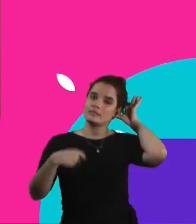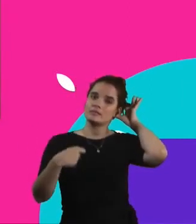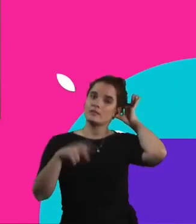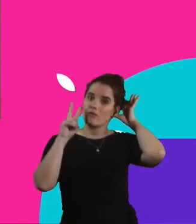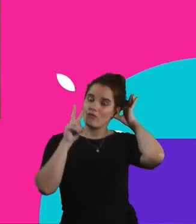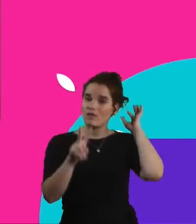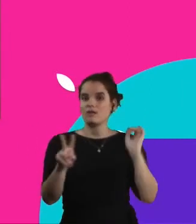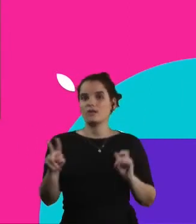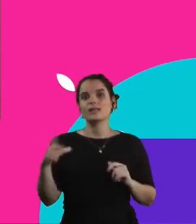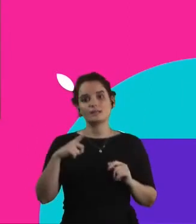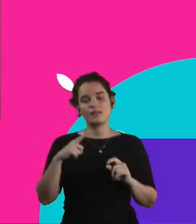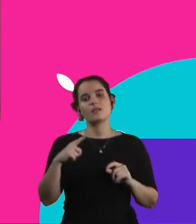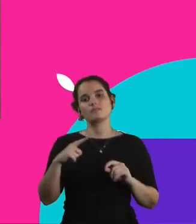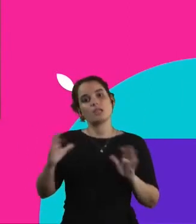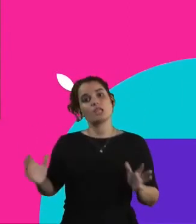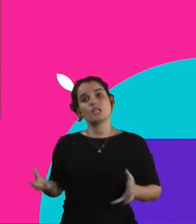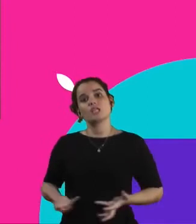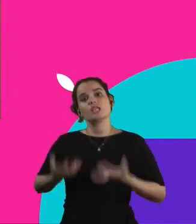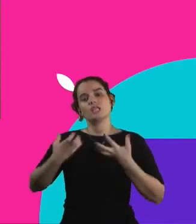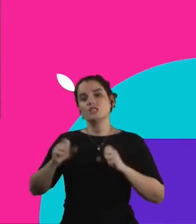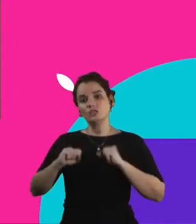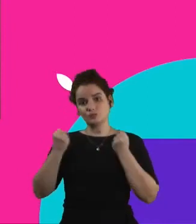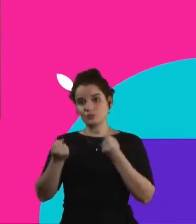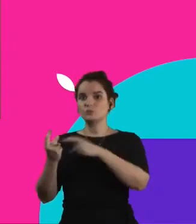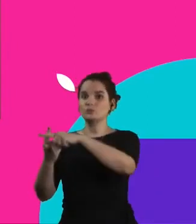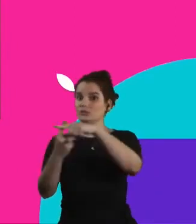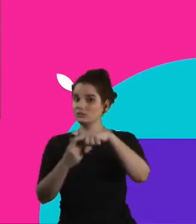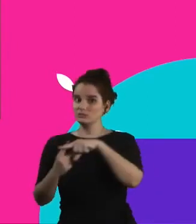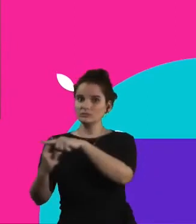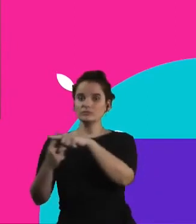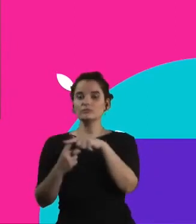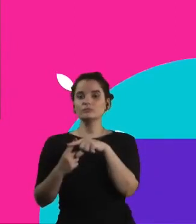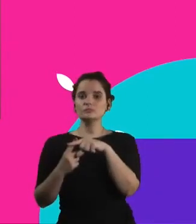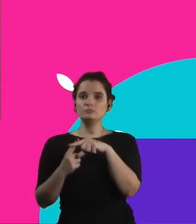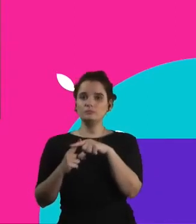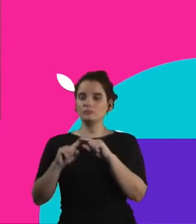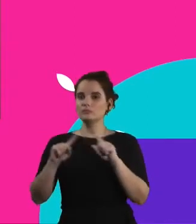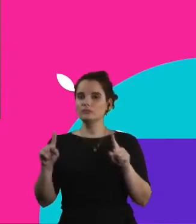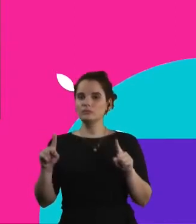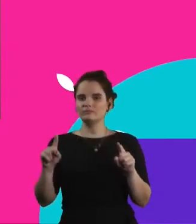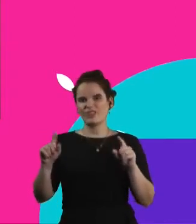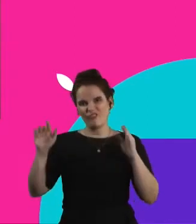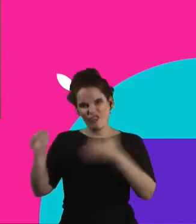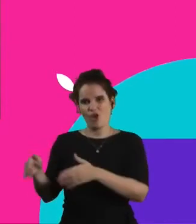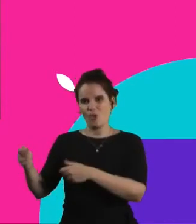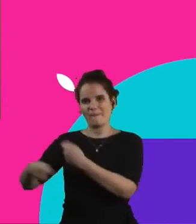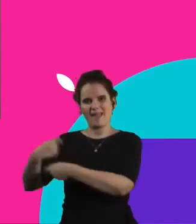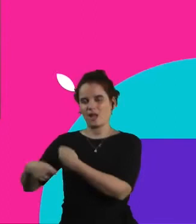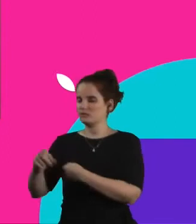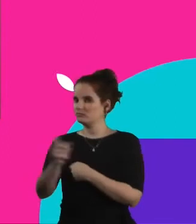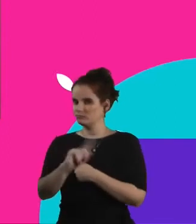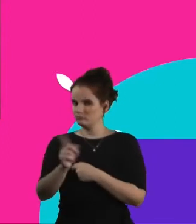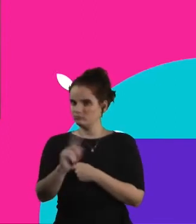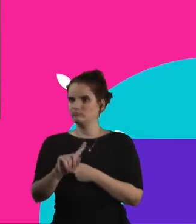iniciativas muito positivas e que não têm, nenhum vínculo com o mercado e que exercem